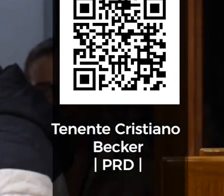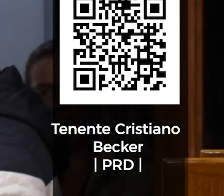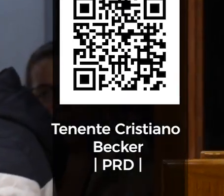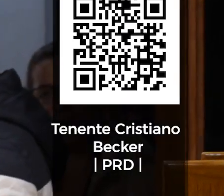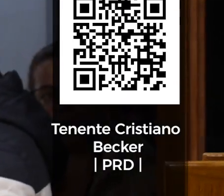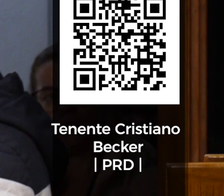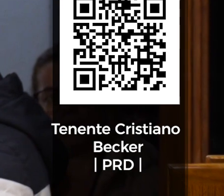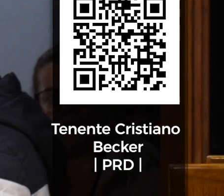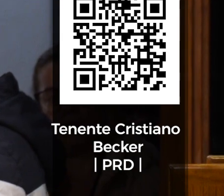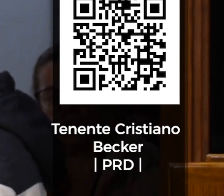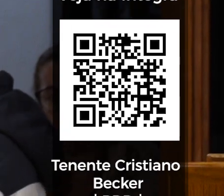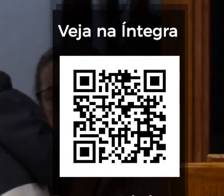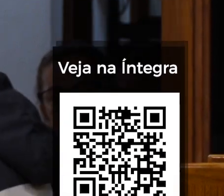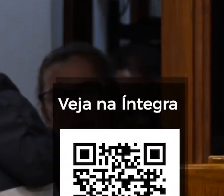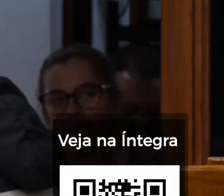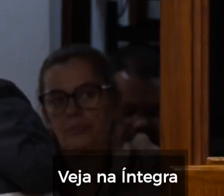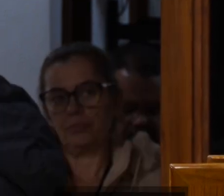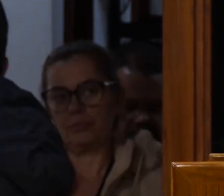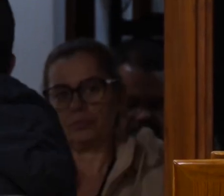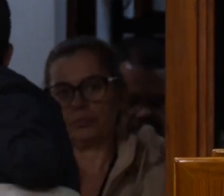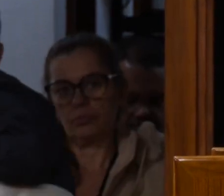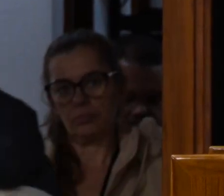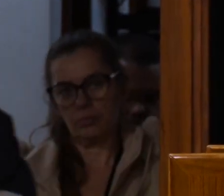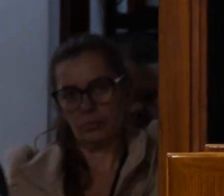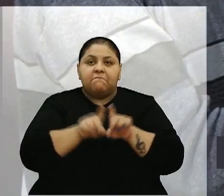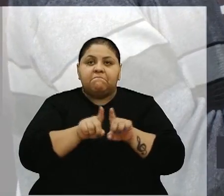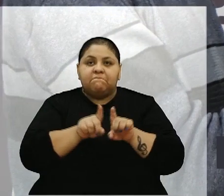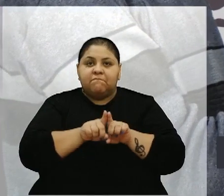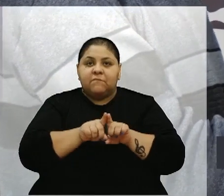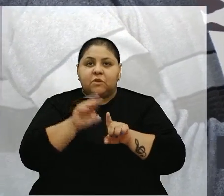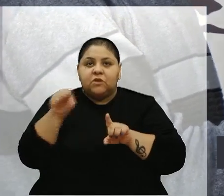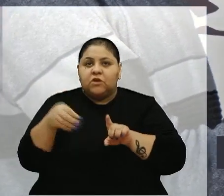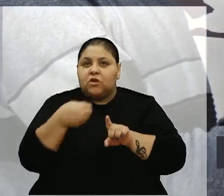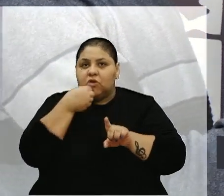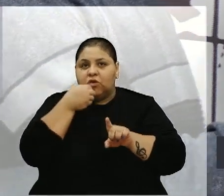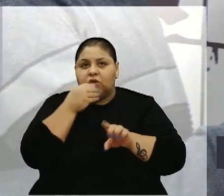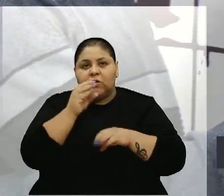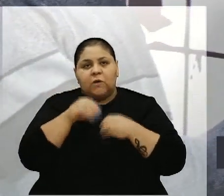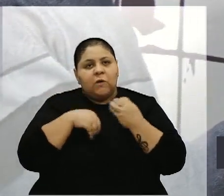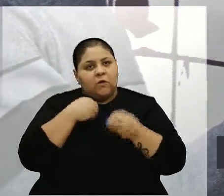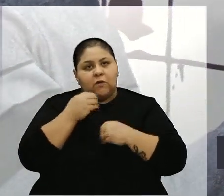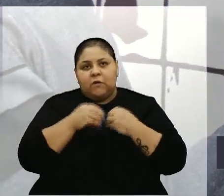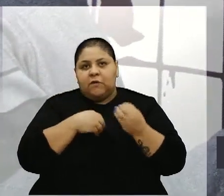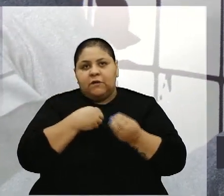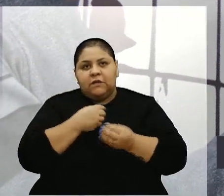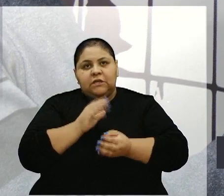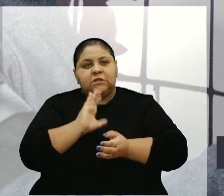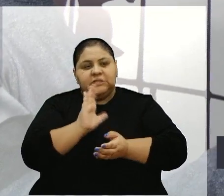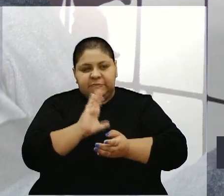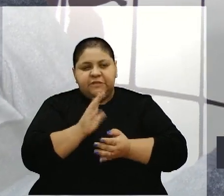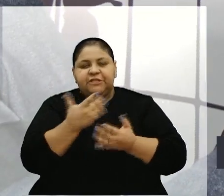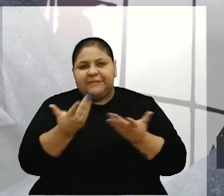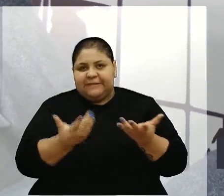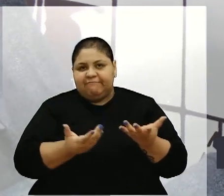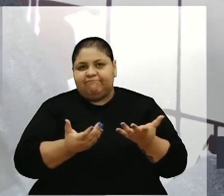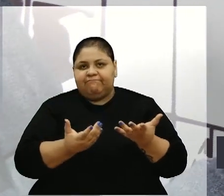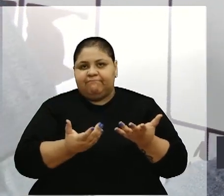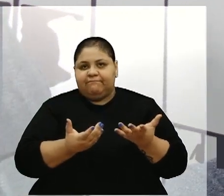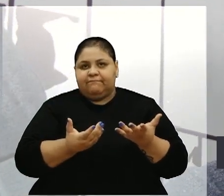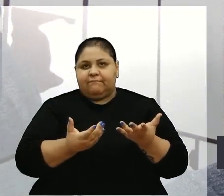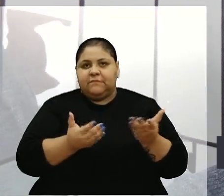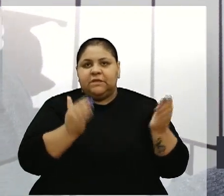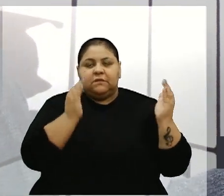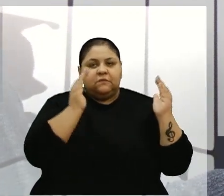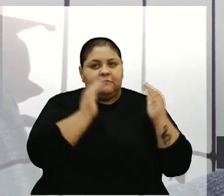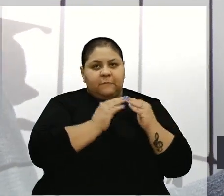a atuação como parlamentar pelo período de 50 dias. Fica um sentimento de despedida, né? Que é uma